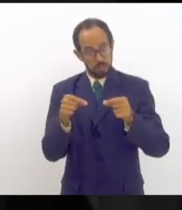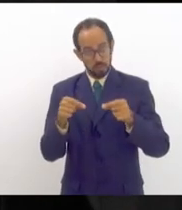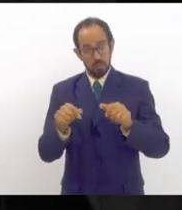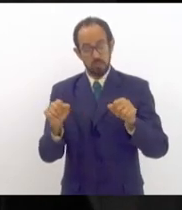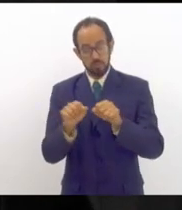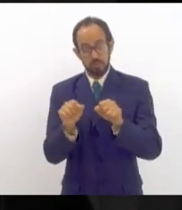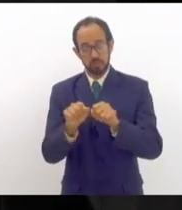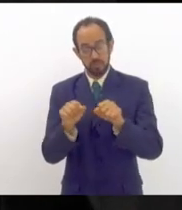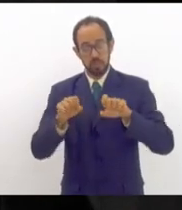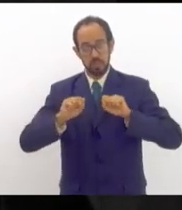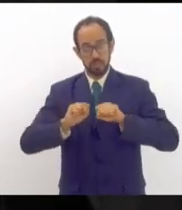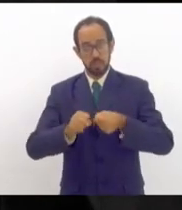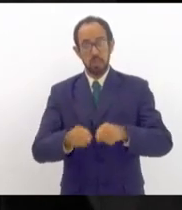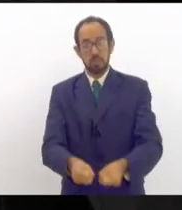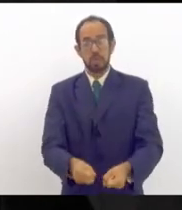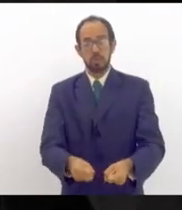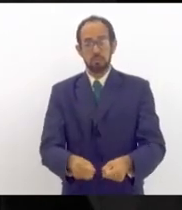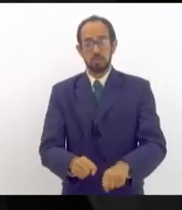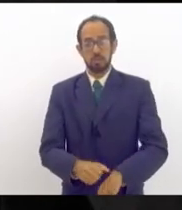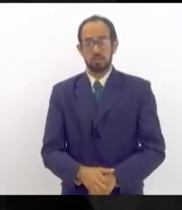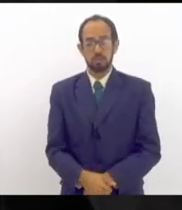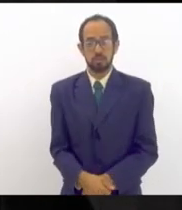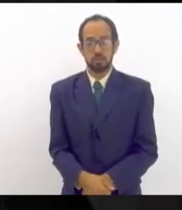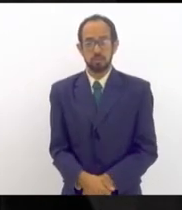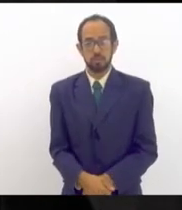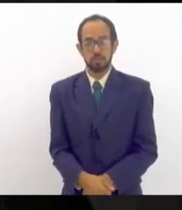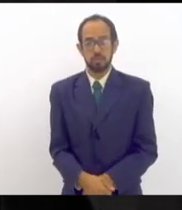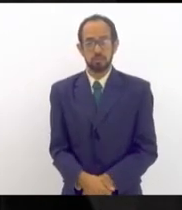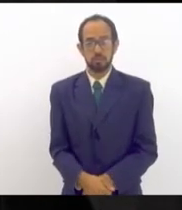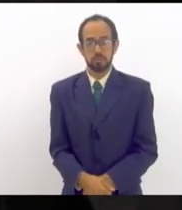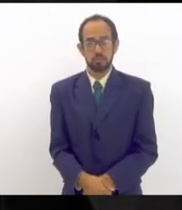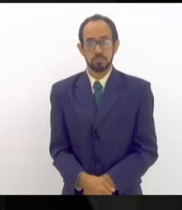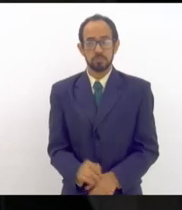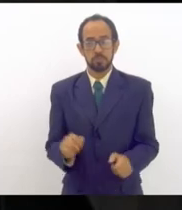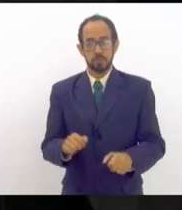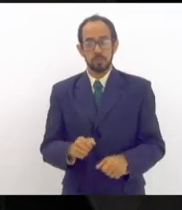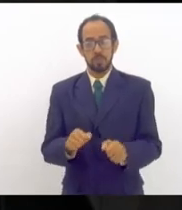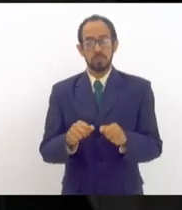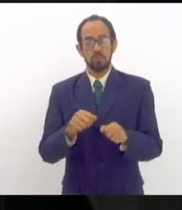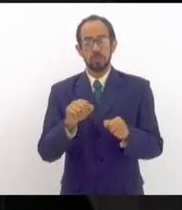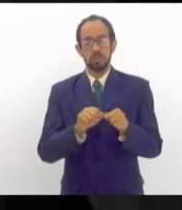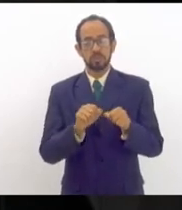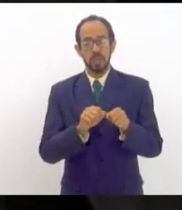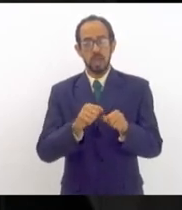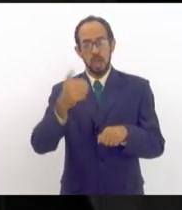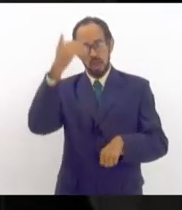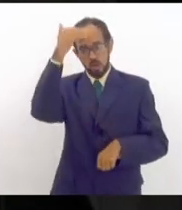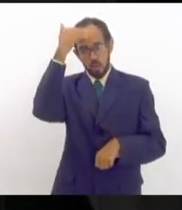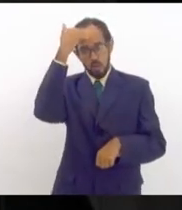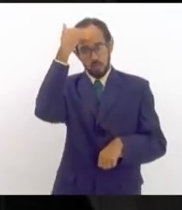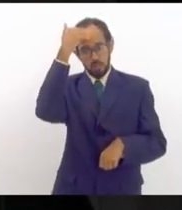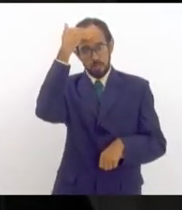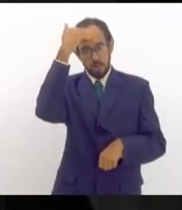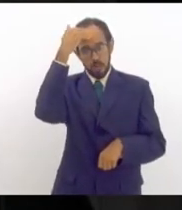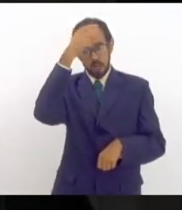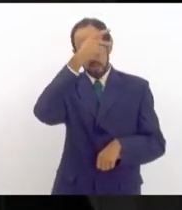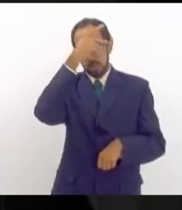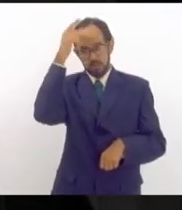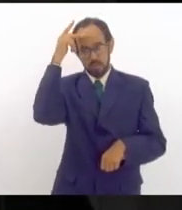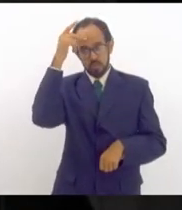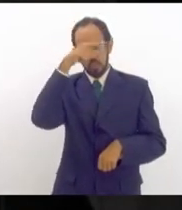promover o quebra quebra e colocar culpabilidade nos conservadores